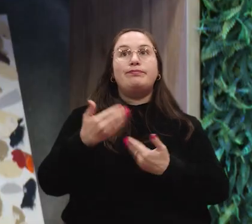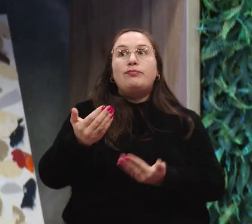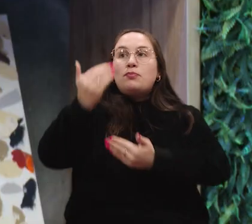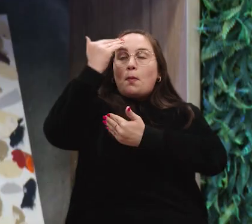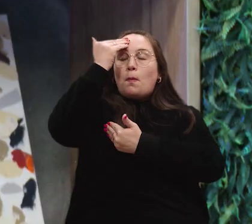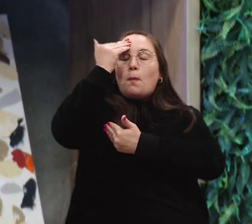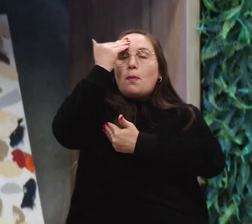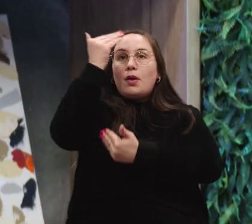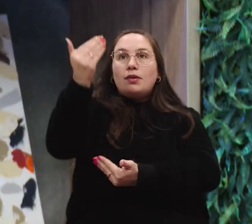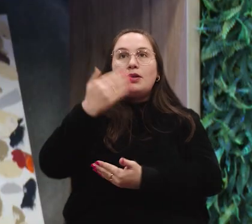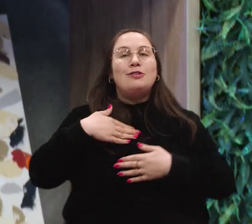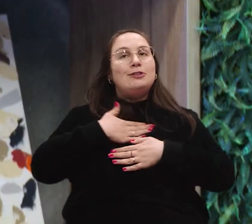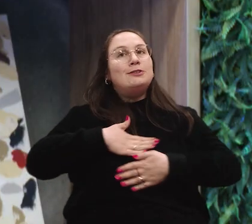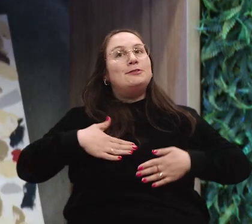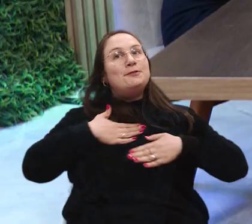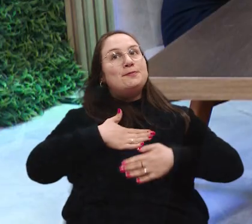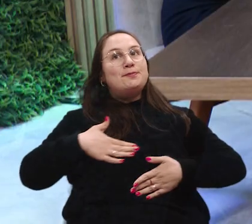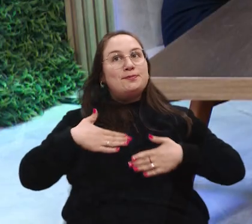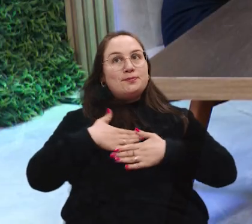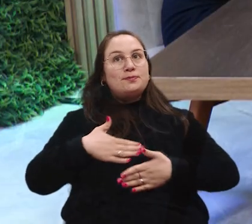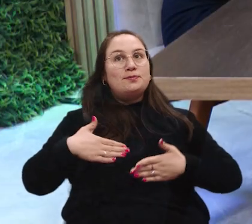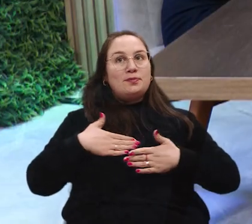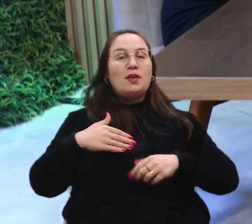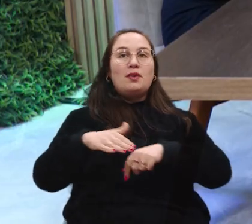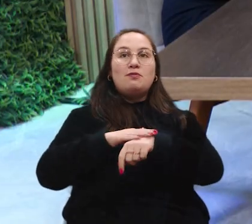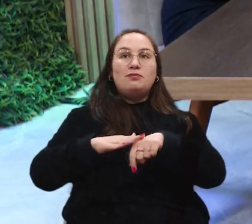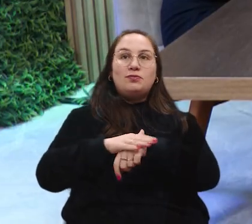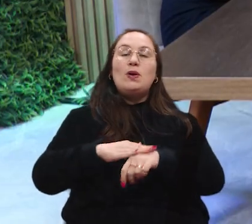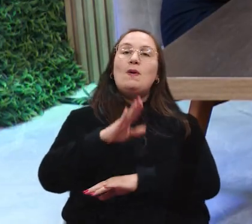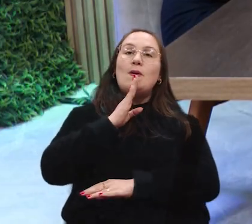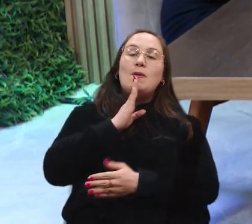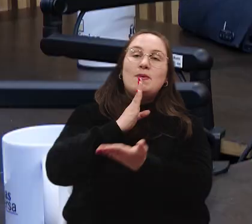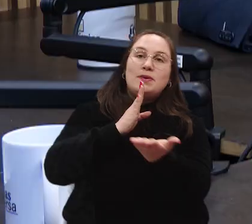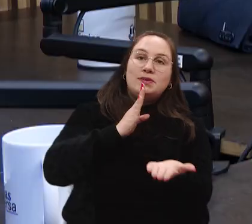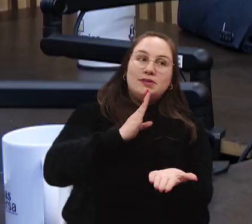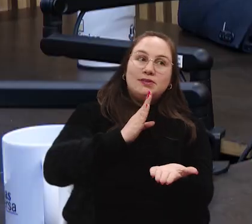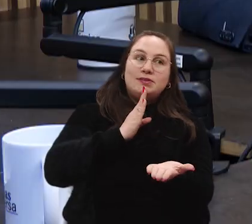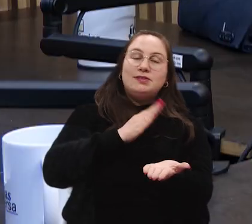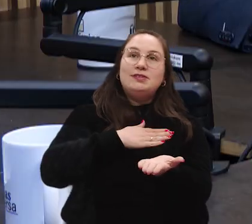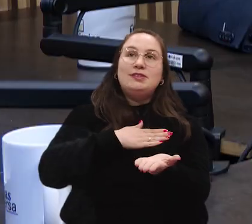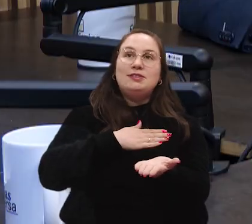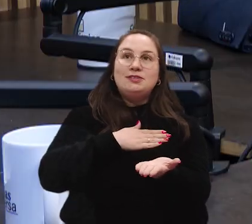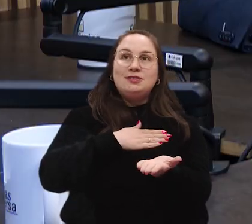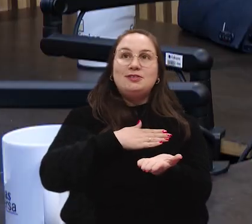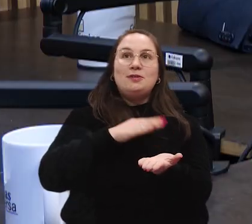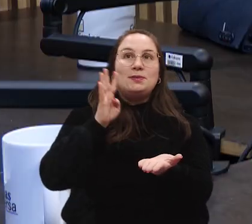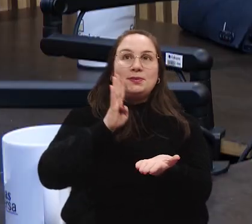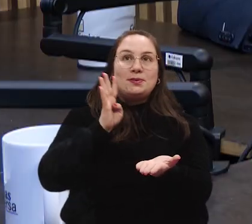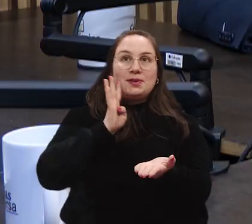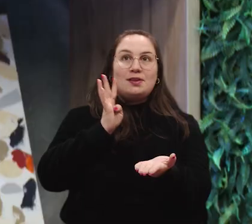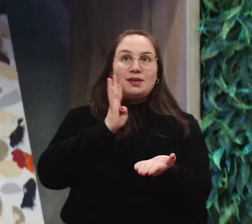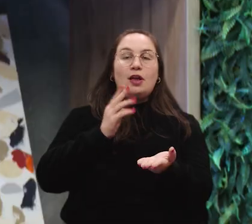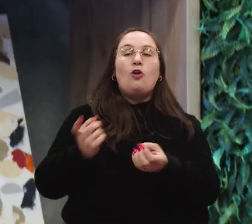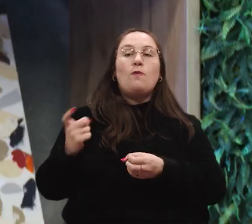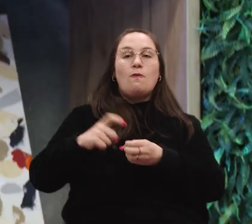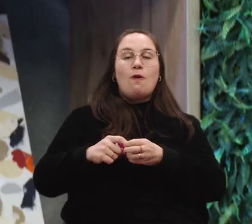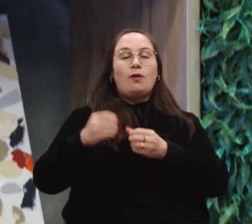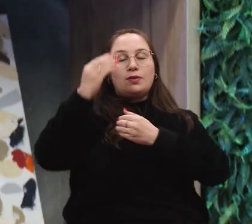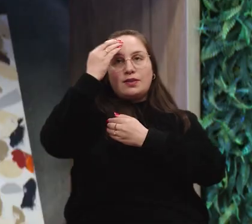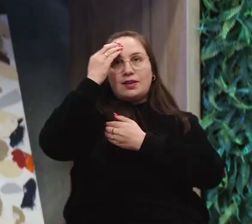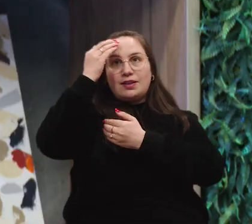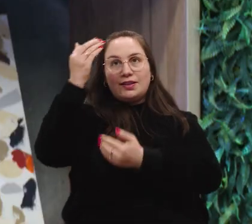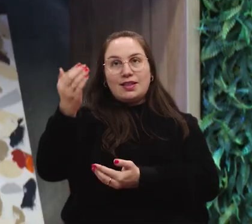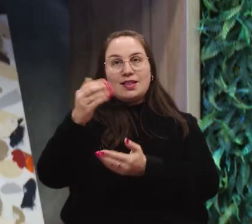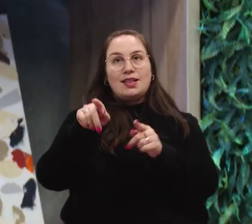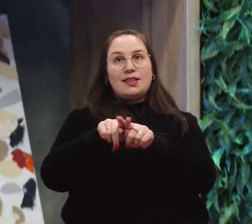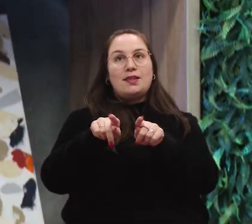Guris, muito obrigada. Prazer é nosso. Dia mesmo que eu já ia te conhecer, Carol. Fico obrigado a tua produção, legal. Volto a agradecer